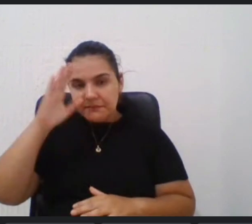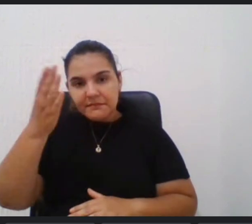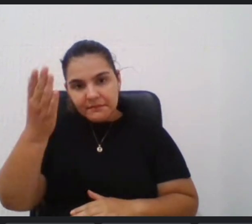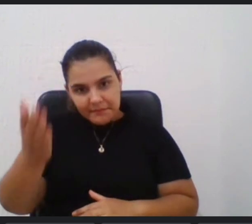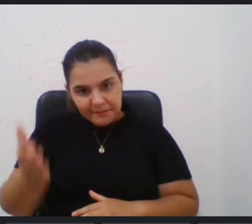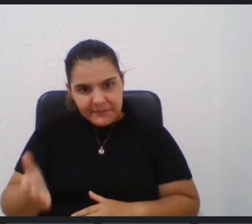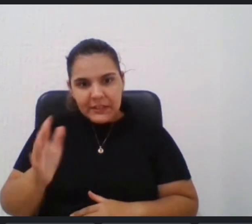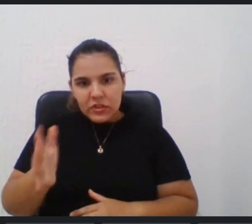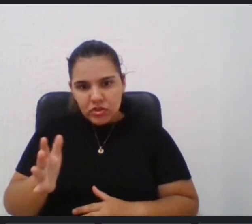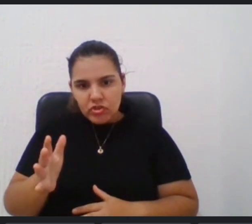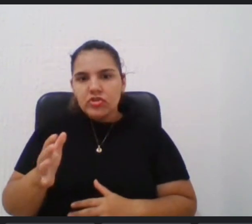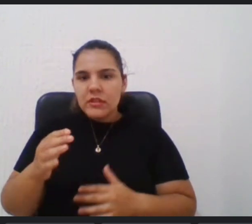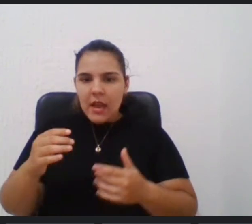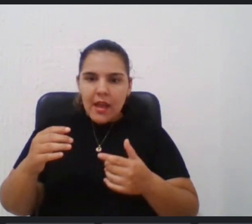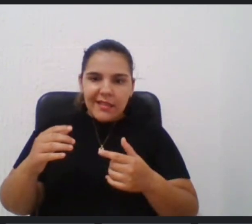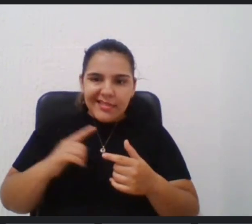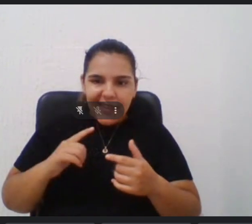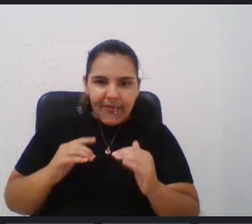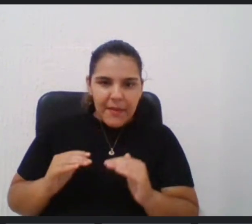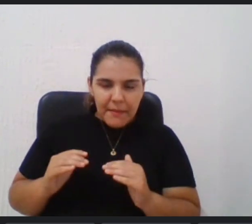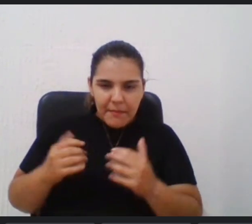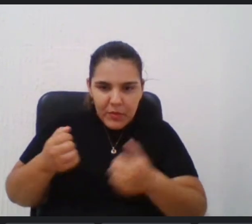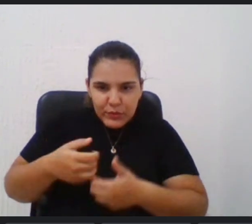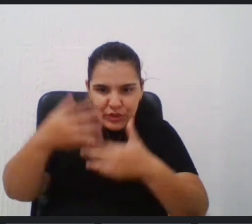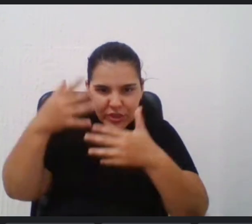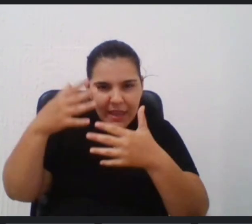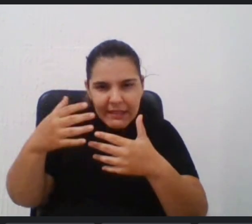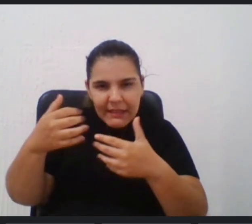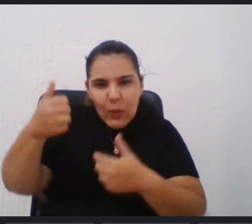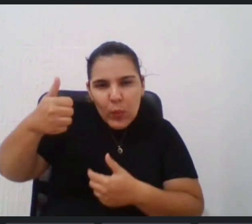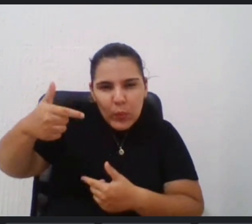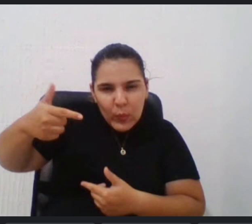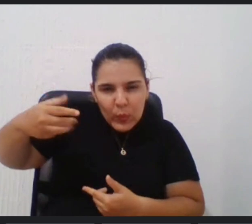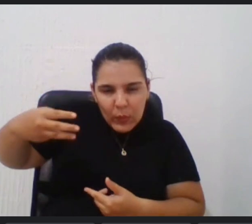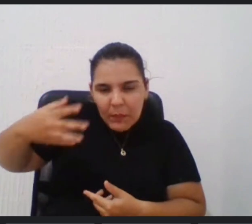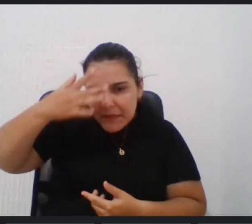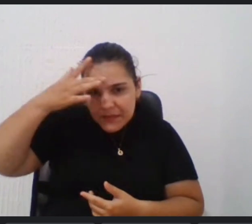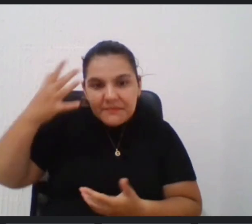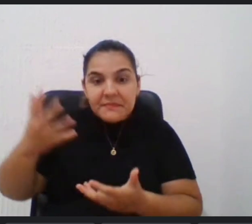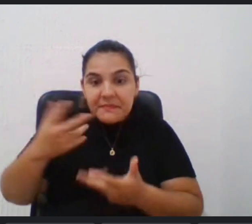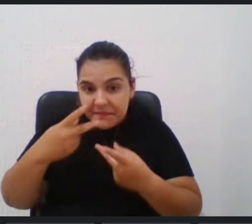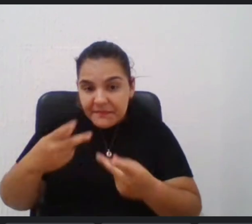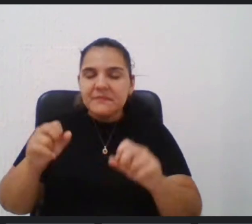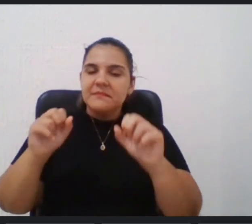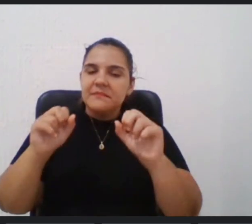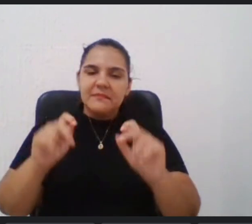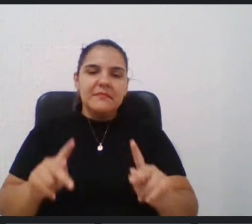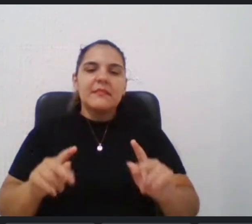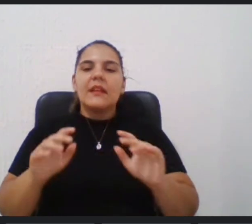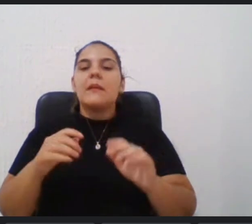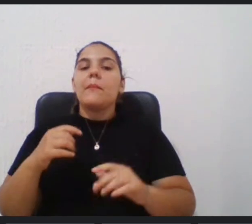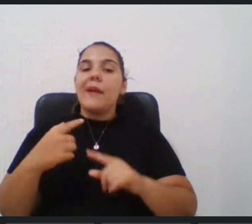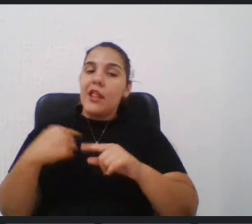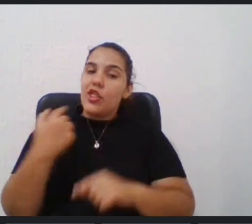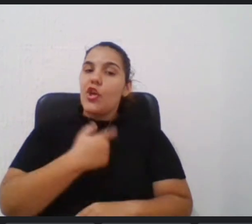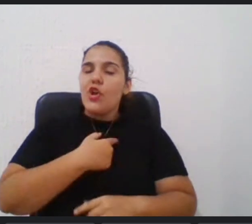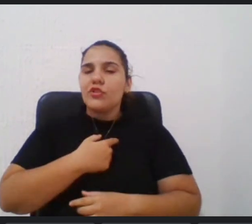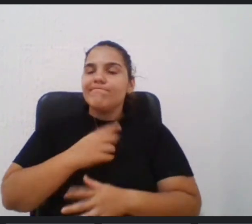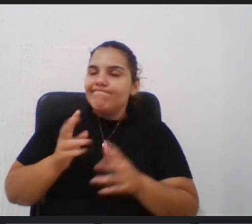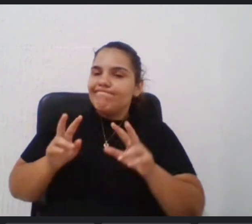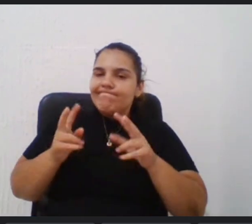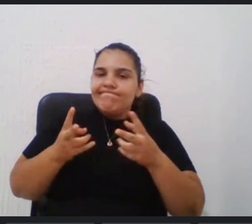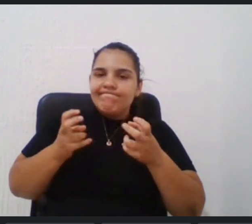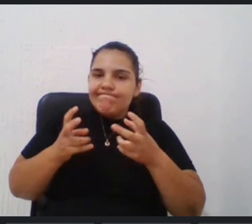depois Meire, Juízo, se quiserem trazer alguma consideração nesse recorto, para a gente é muito importante, muito rico nessa questão dos